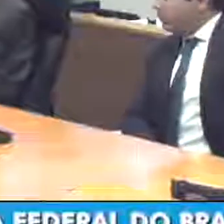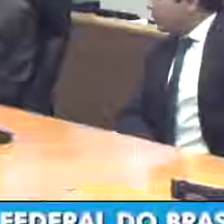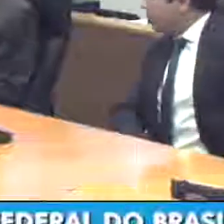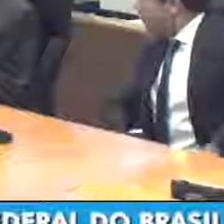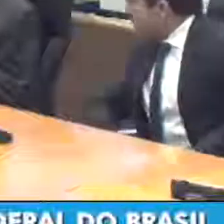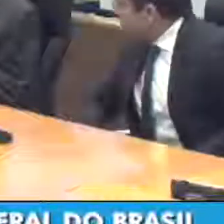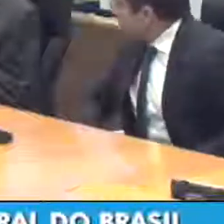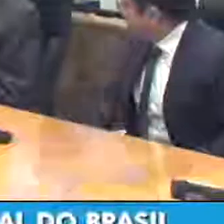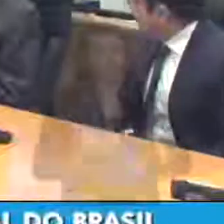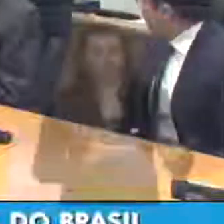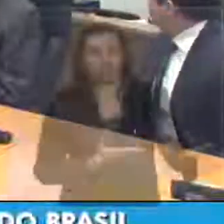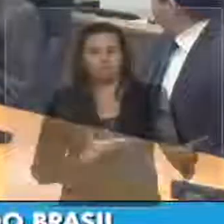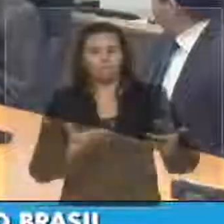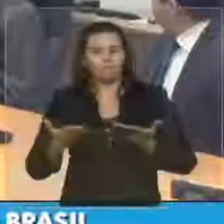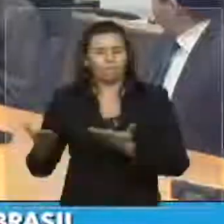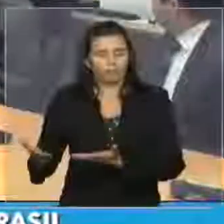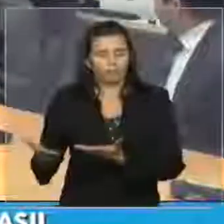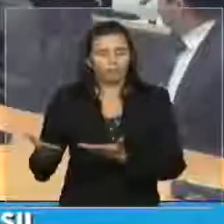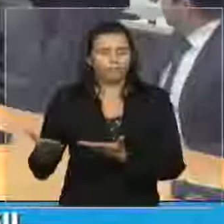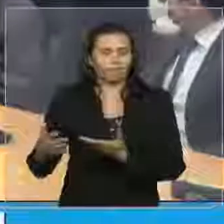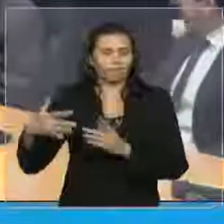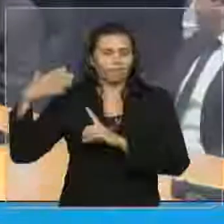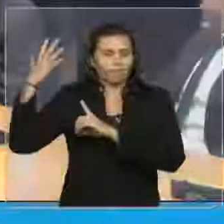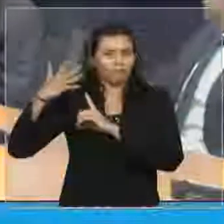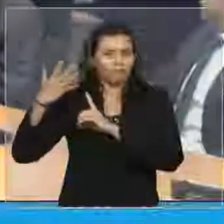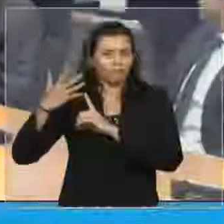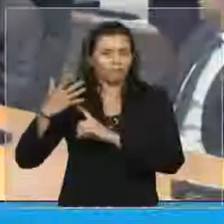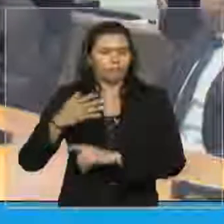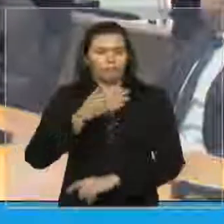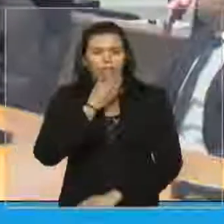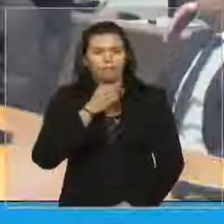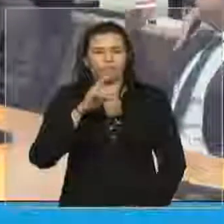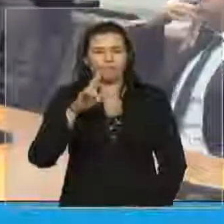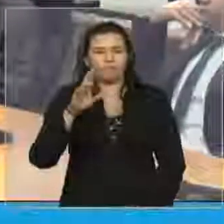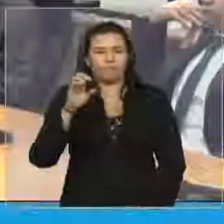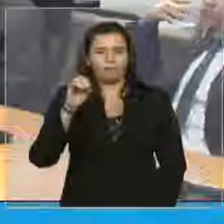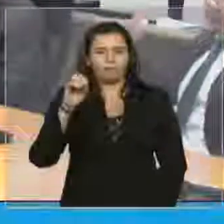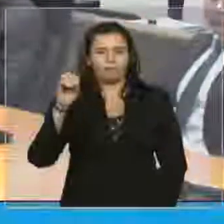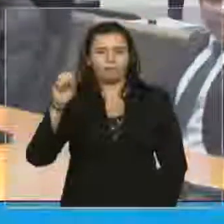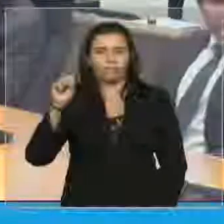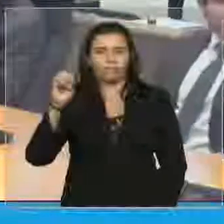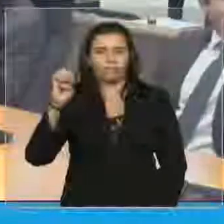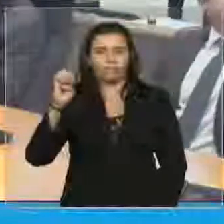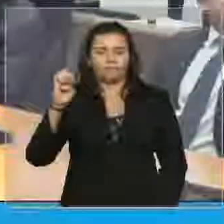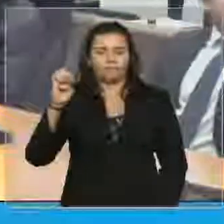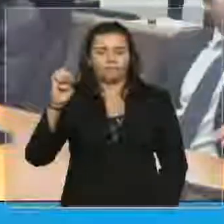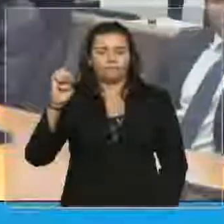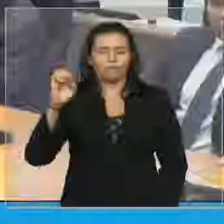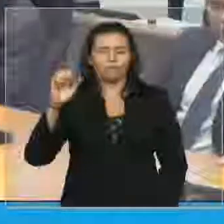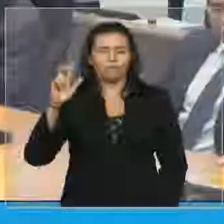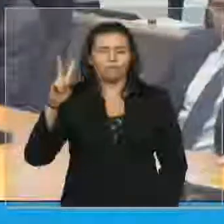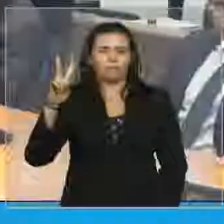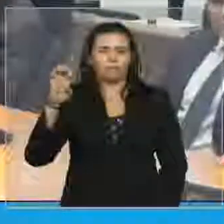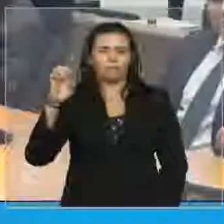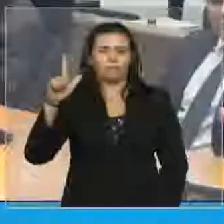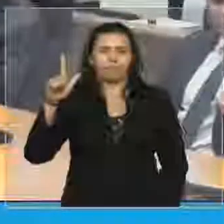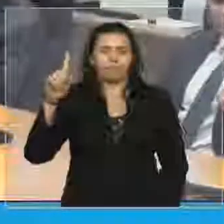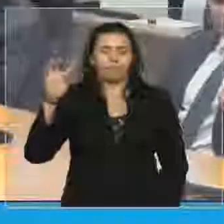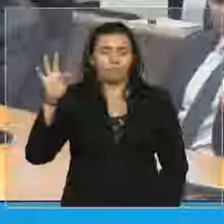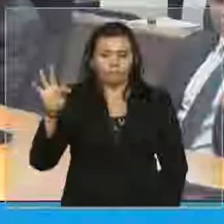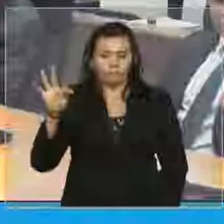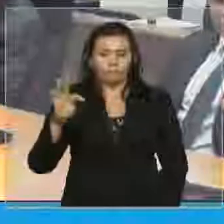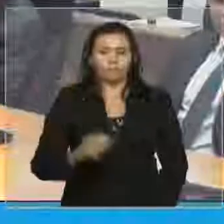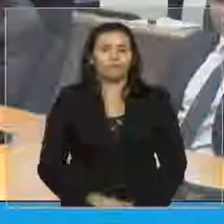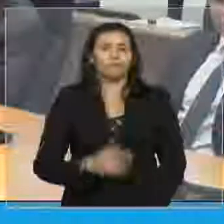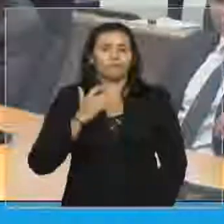Concedo a palavra ao senhor Roosevelt Aranha Saboia, delegado da Receita Federal do Brasil